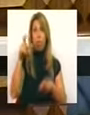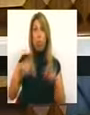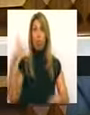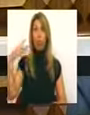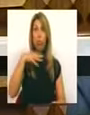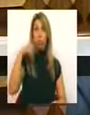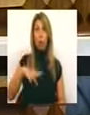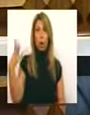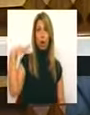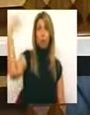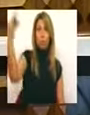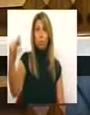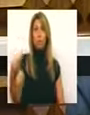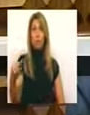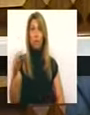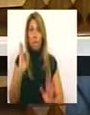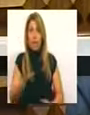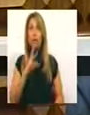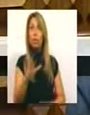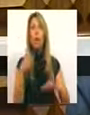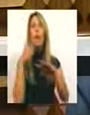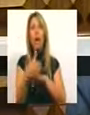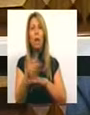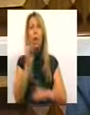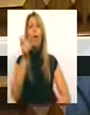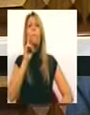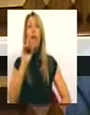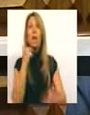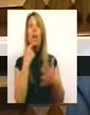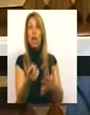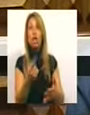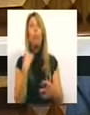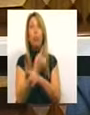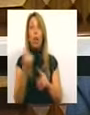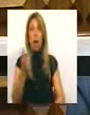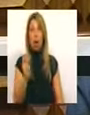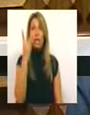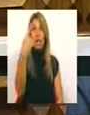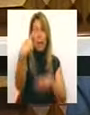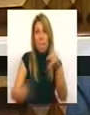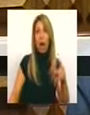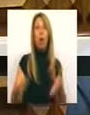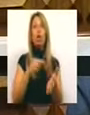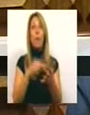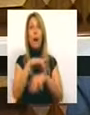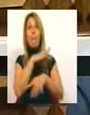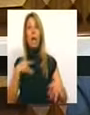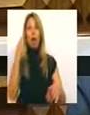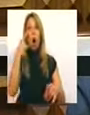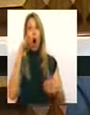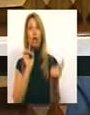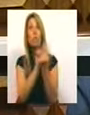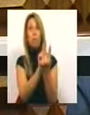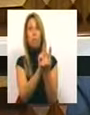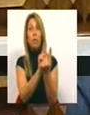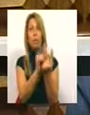com a desgraça das pessoas, porque está 2 anos e meio à espera de uma consulta de oftalmologia, não é melhorar tempos de resposta nenhum, Sr. Ministro.